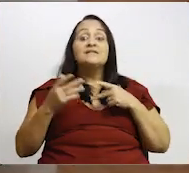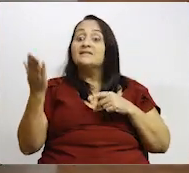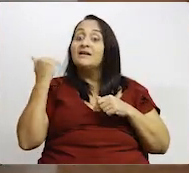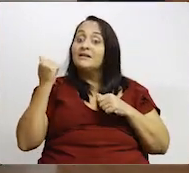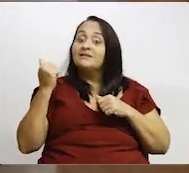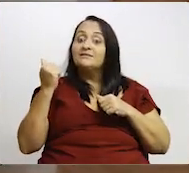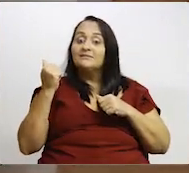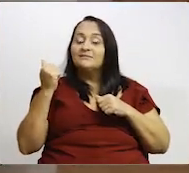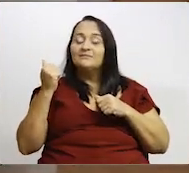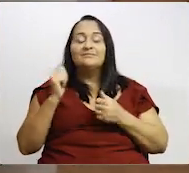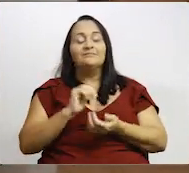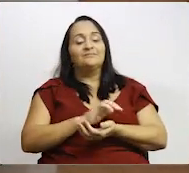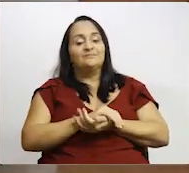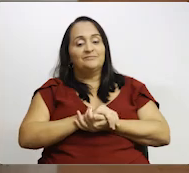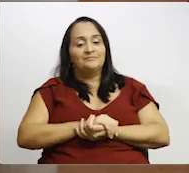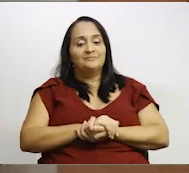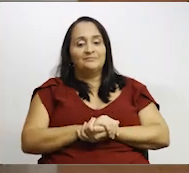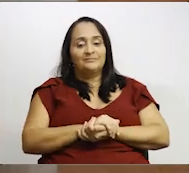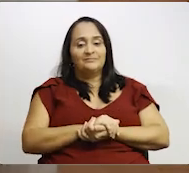Olha a pizza!